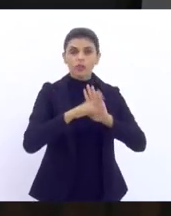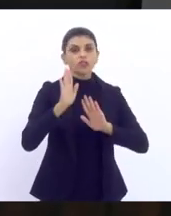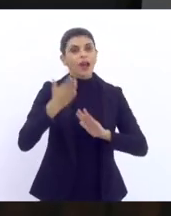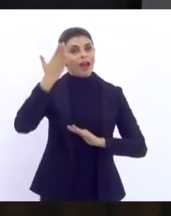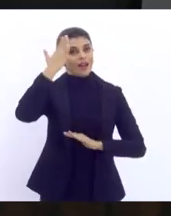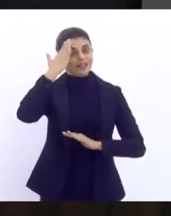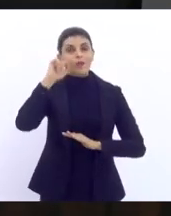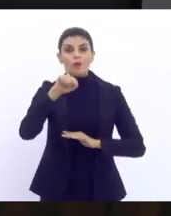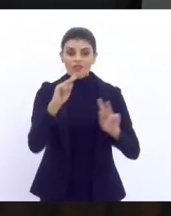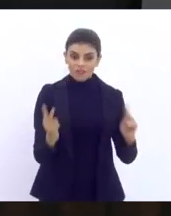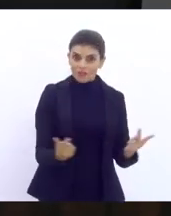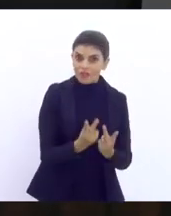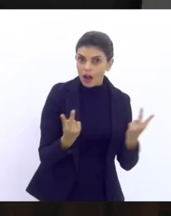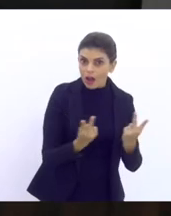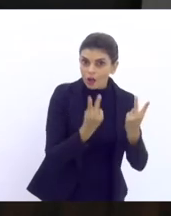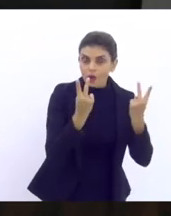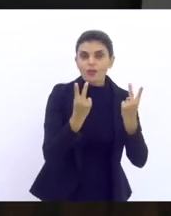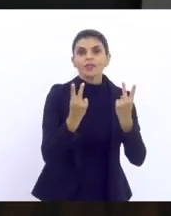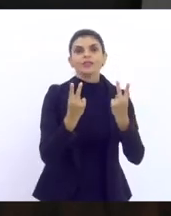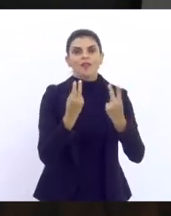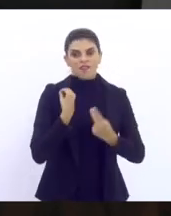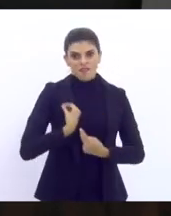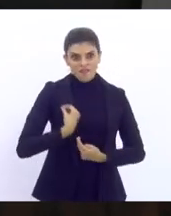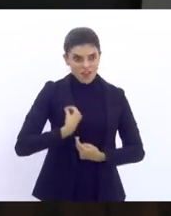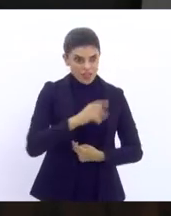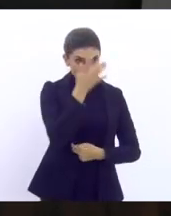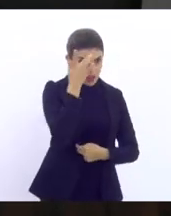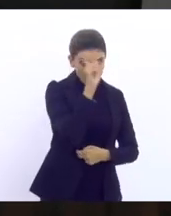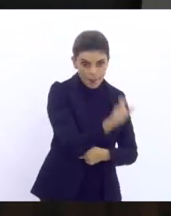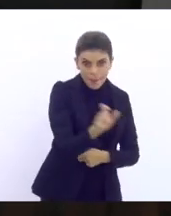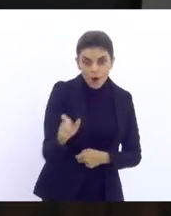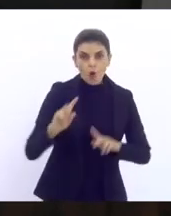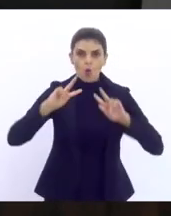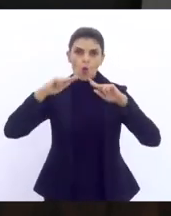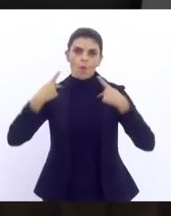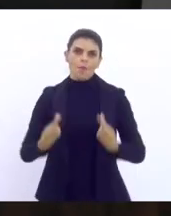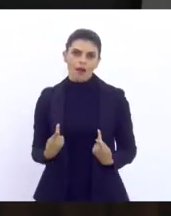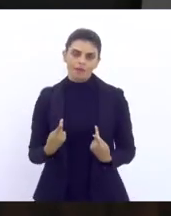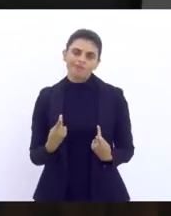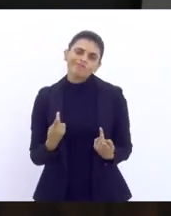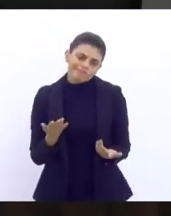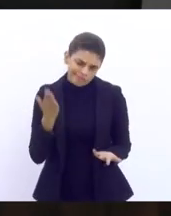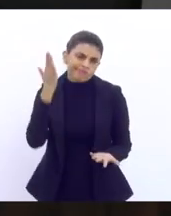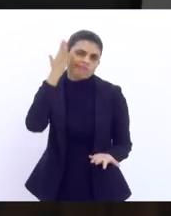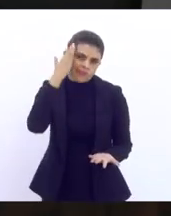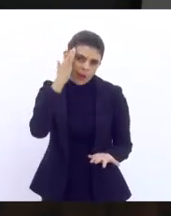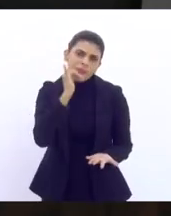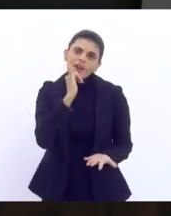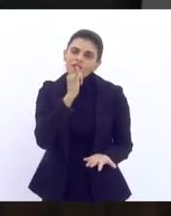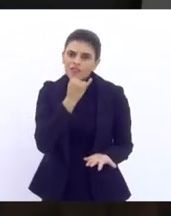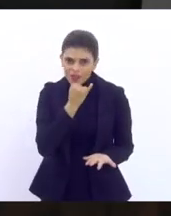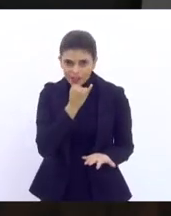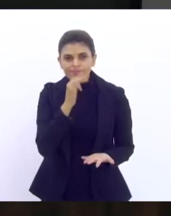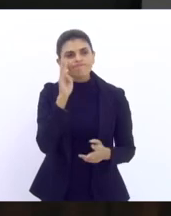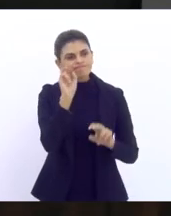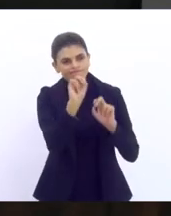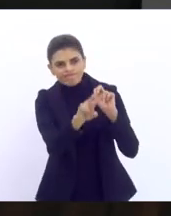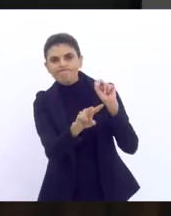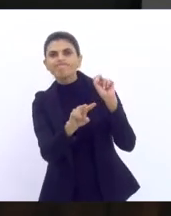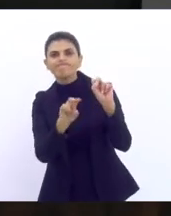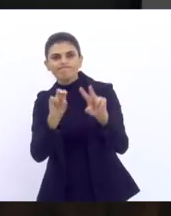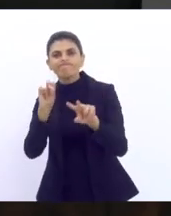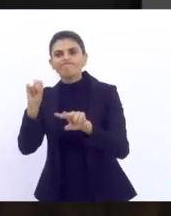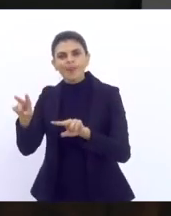nós valorizamos a vida humana. Infelizmente, a gente tem visto o amor com